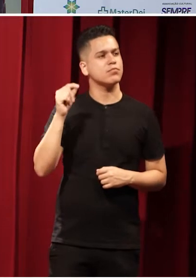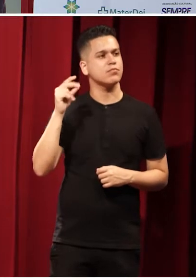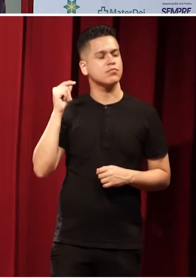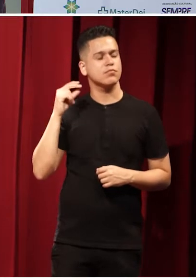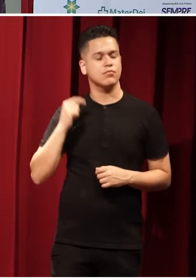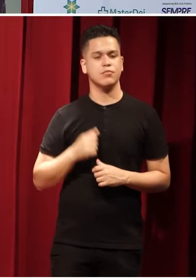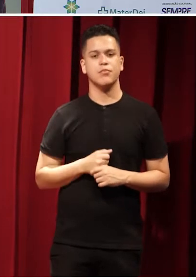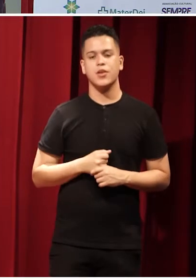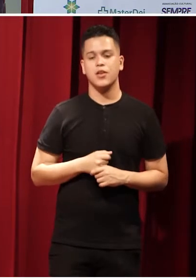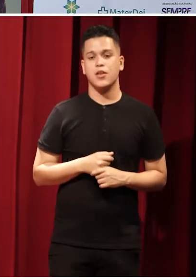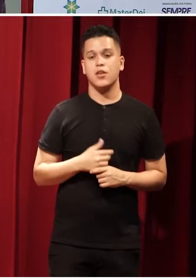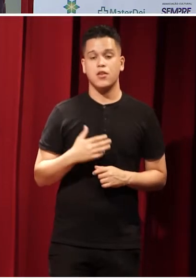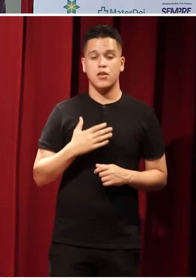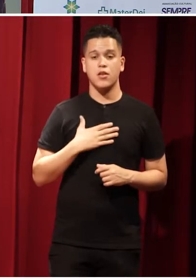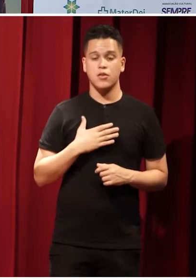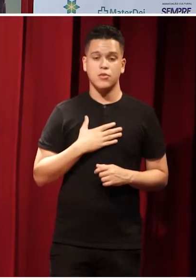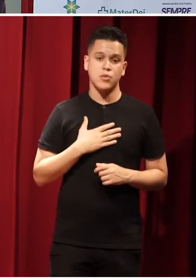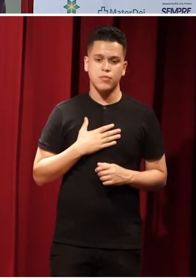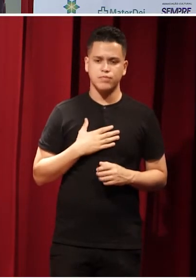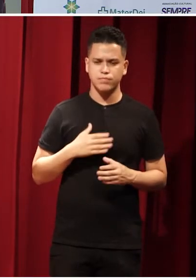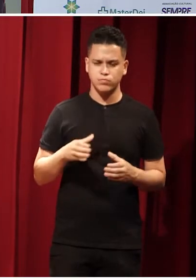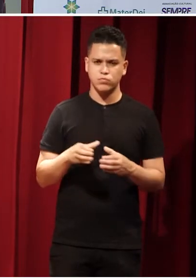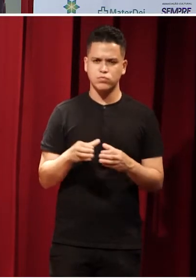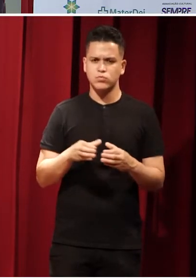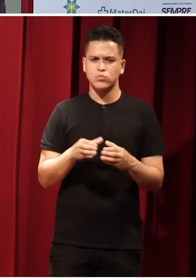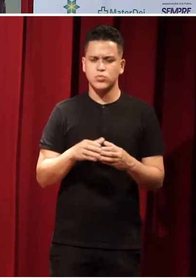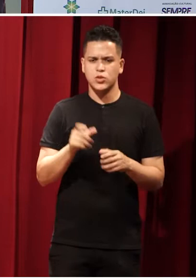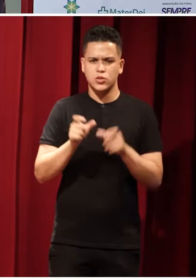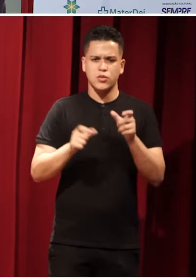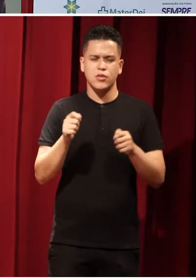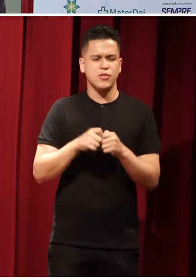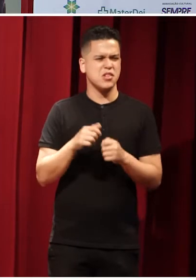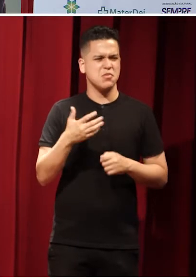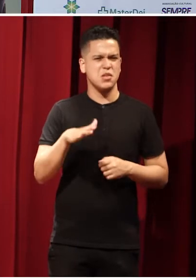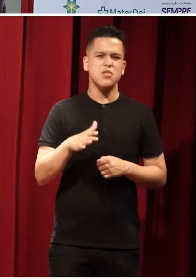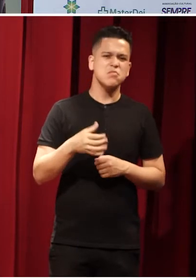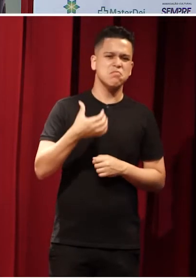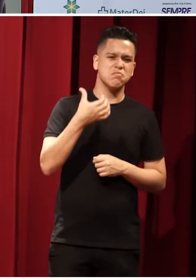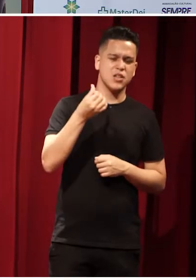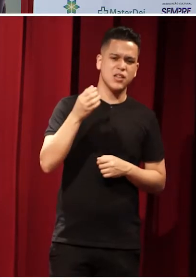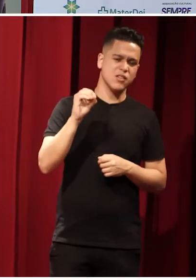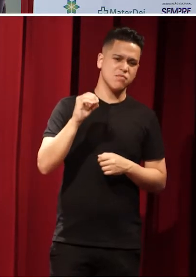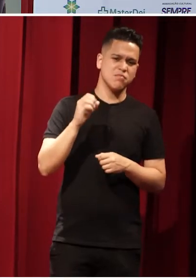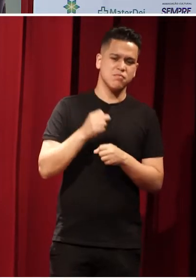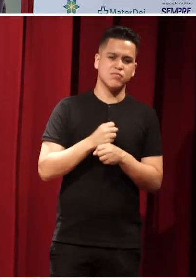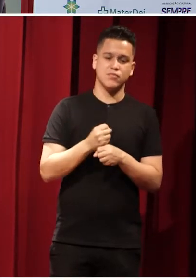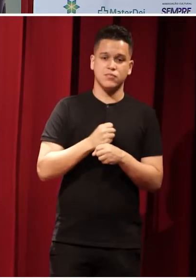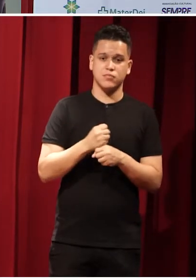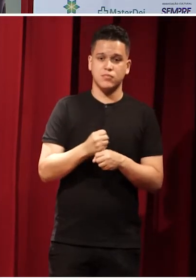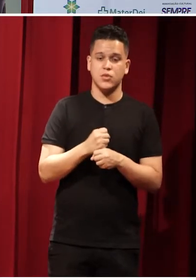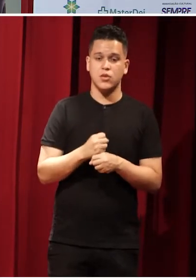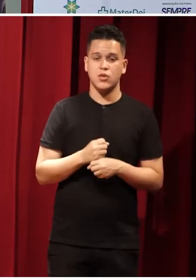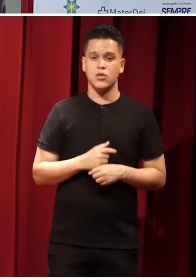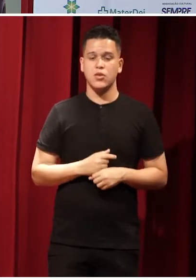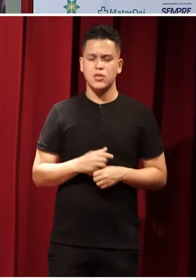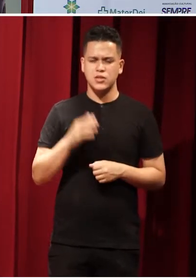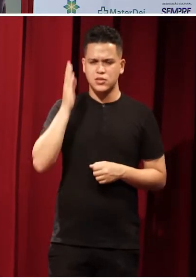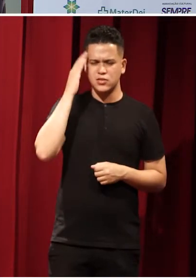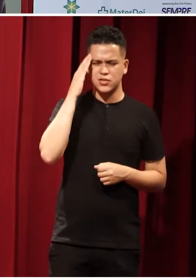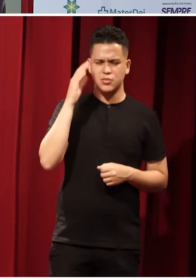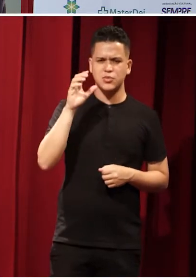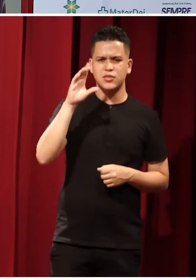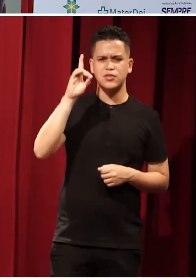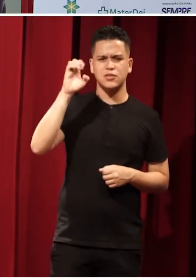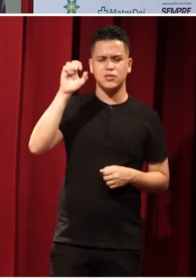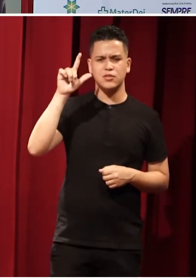interessante. Eu me lembro uma vez quando o meu departamento fez, não me lembro se era 50 ou 60 anos,